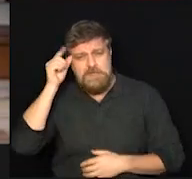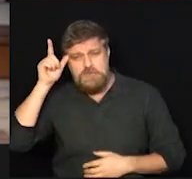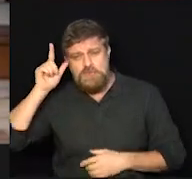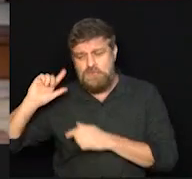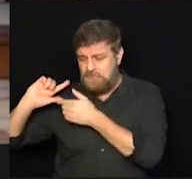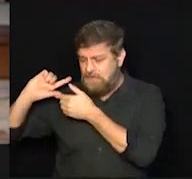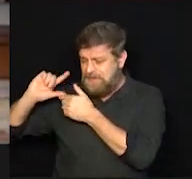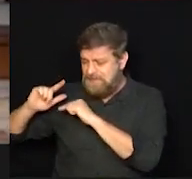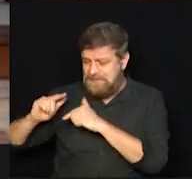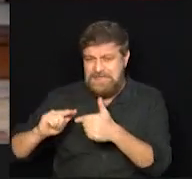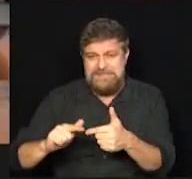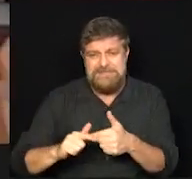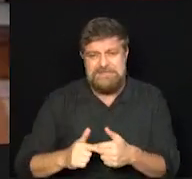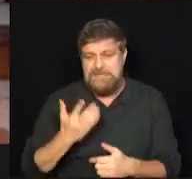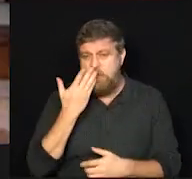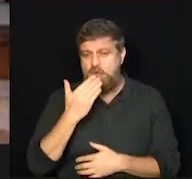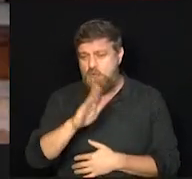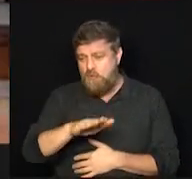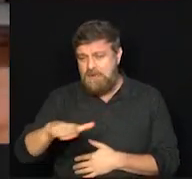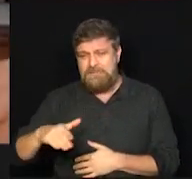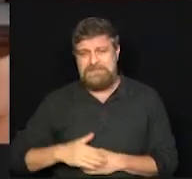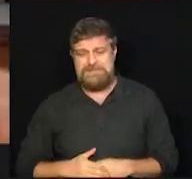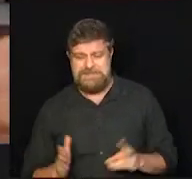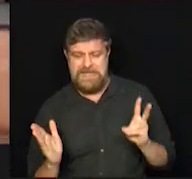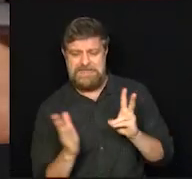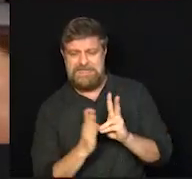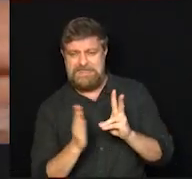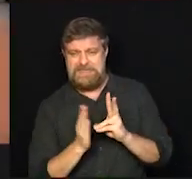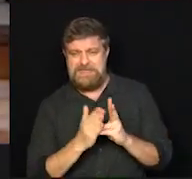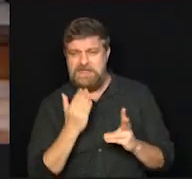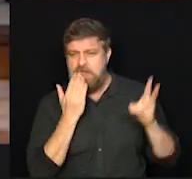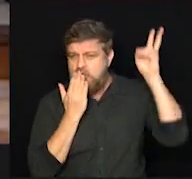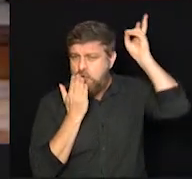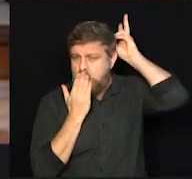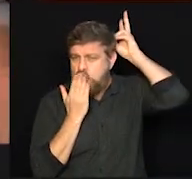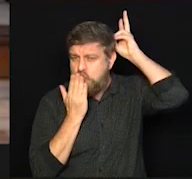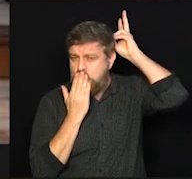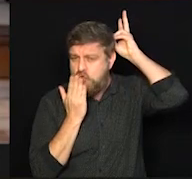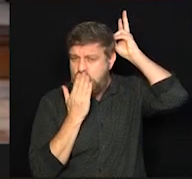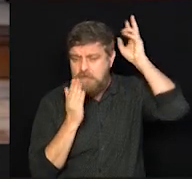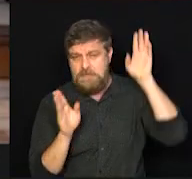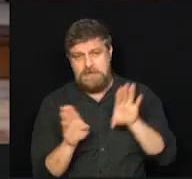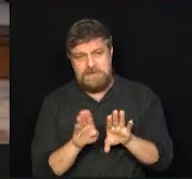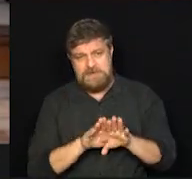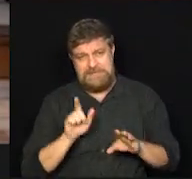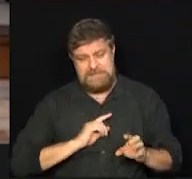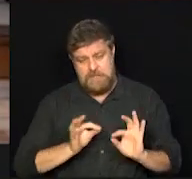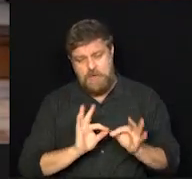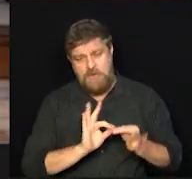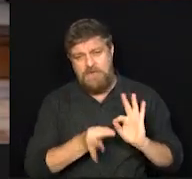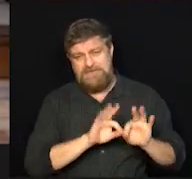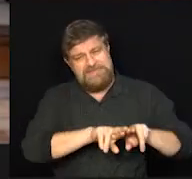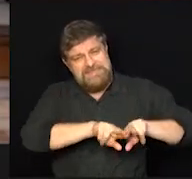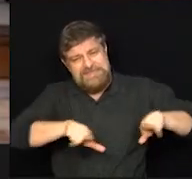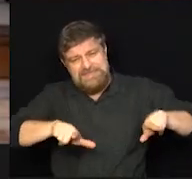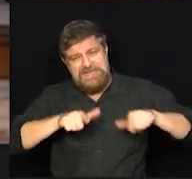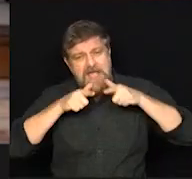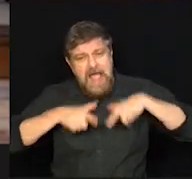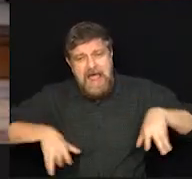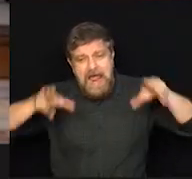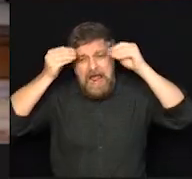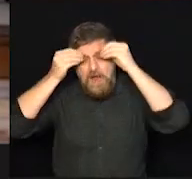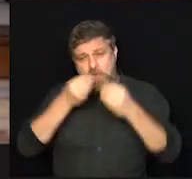de tradição cultura da infância cultura indígena Exposições oficinas e apresentações das mais diversas linguagens